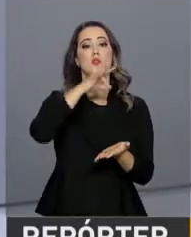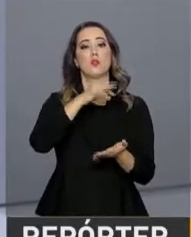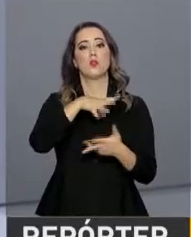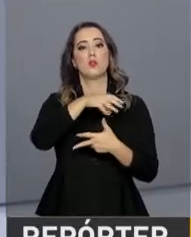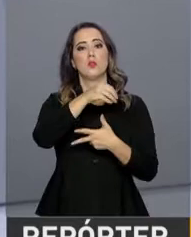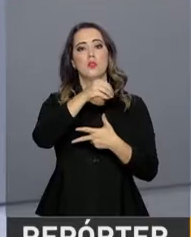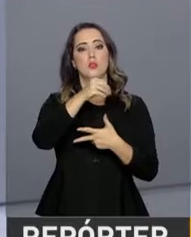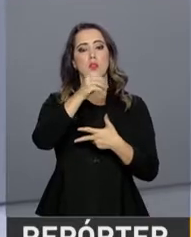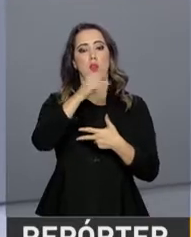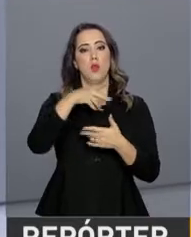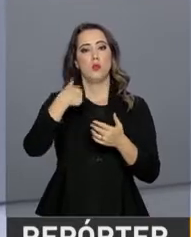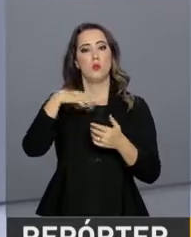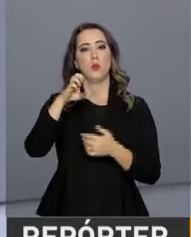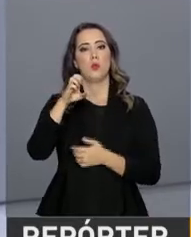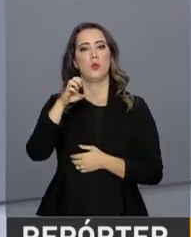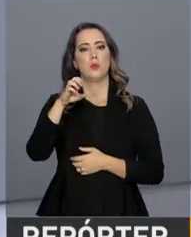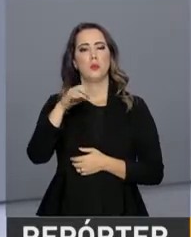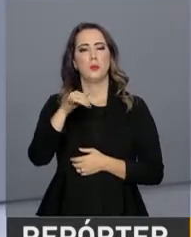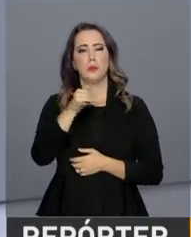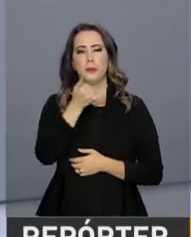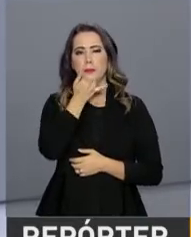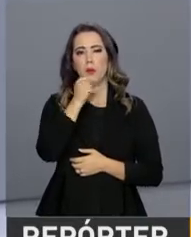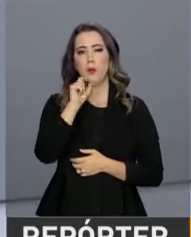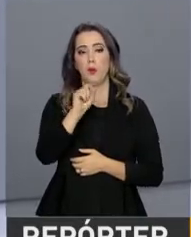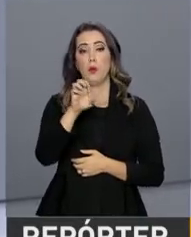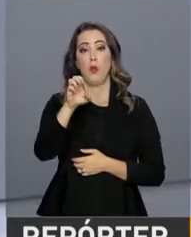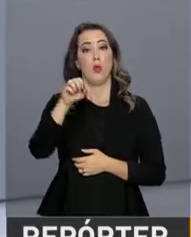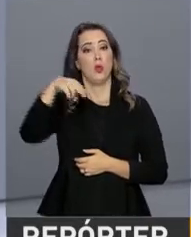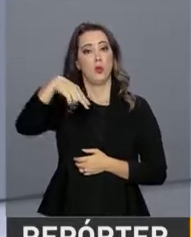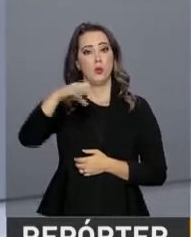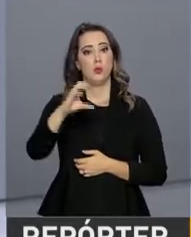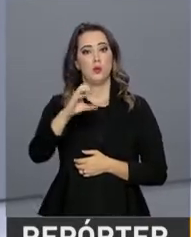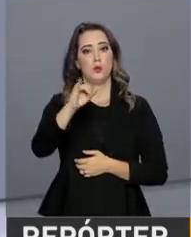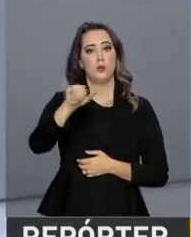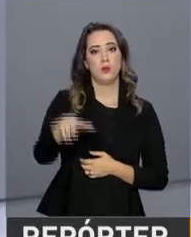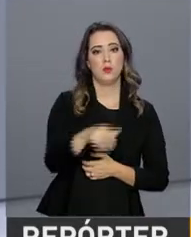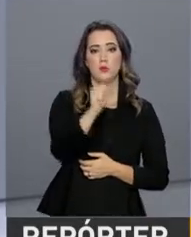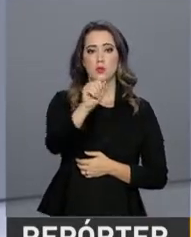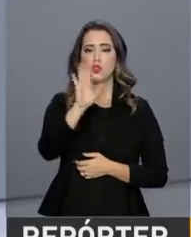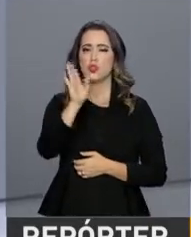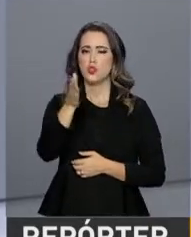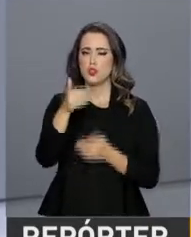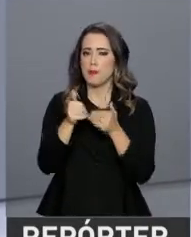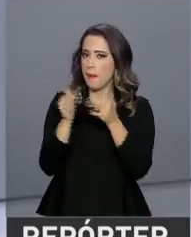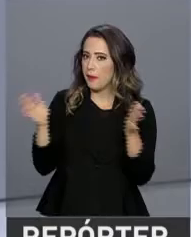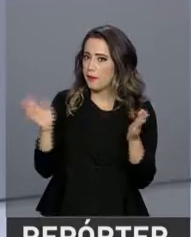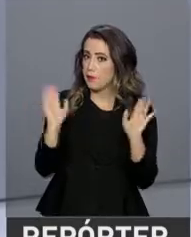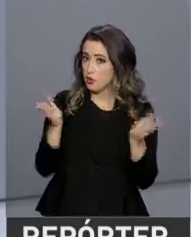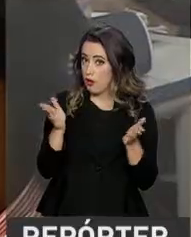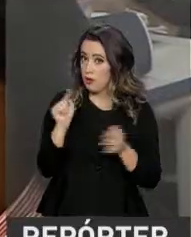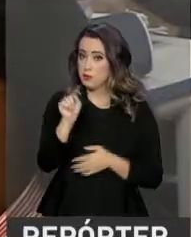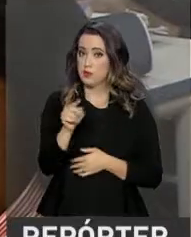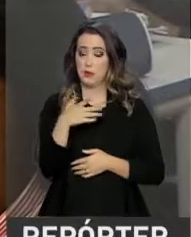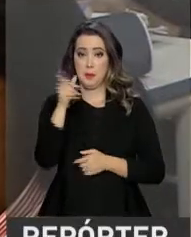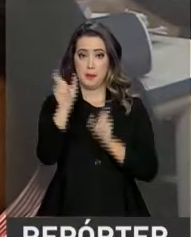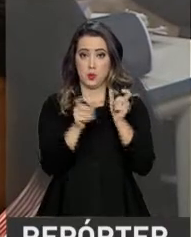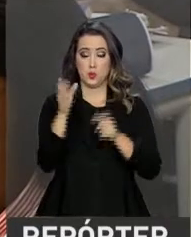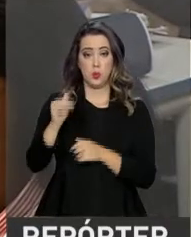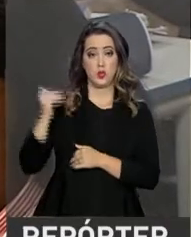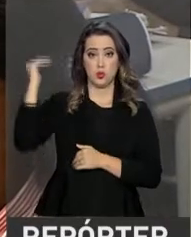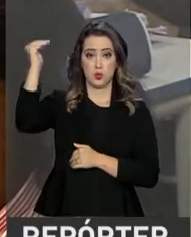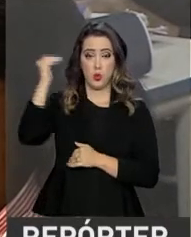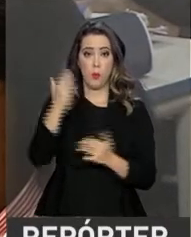para o exame nacional para certificação de competências de jovens e adultos não enseja já estão abertas jovens e adultos